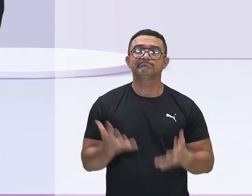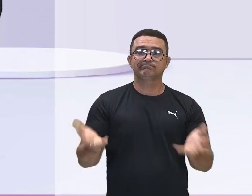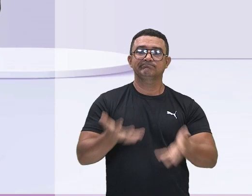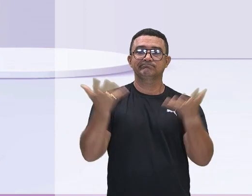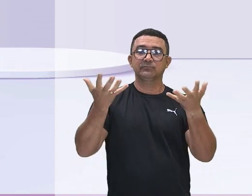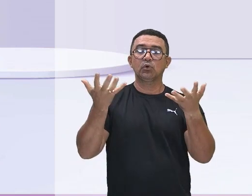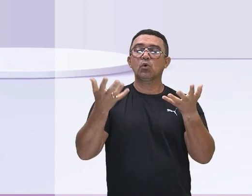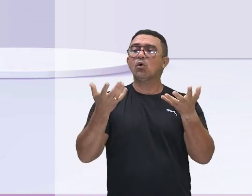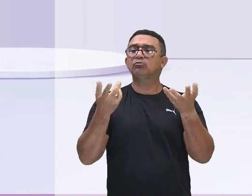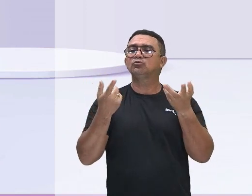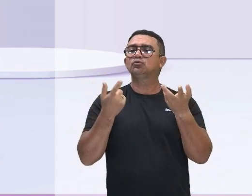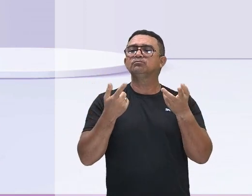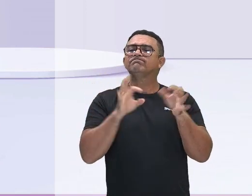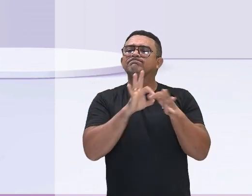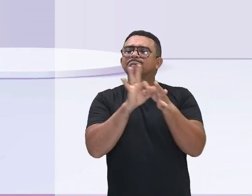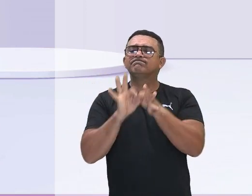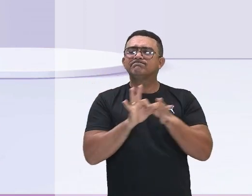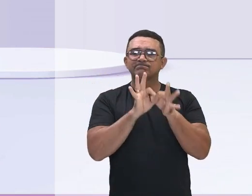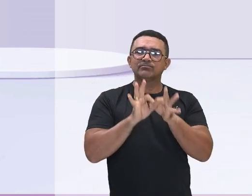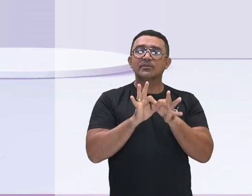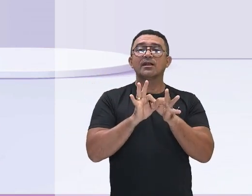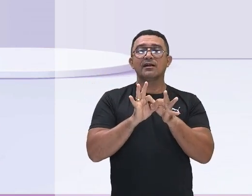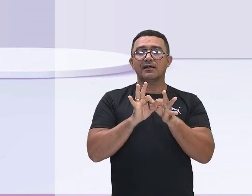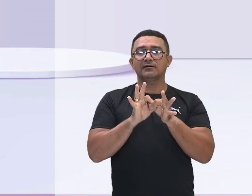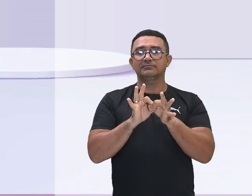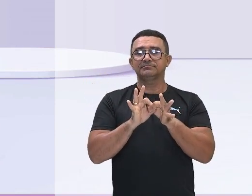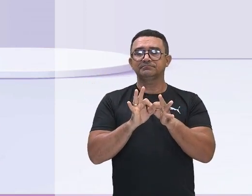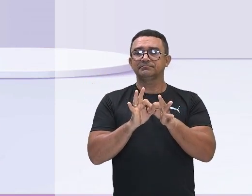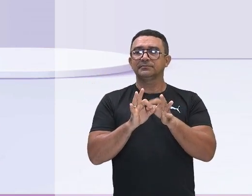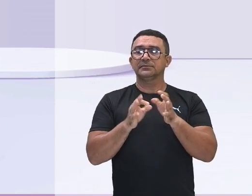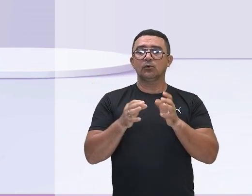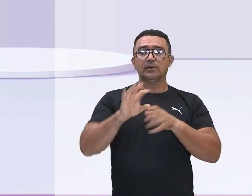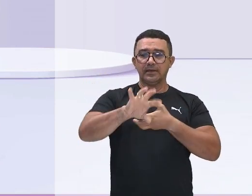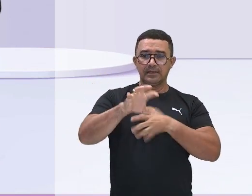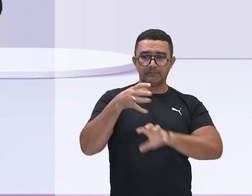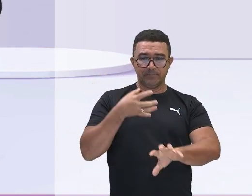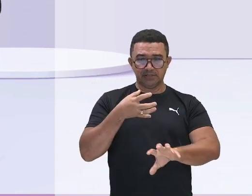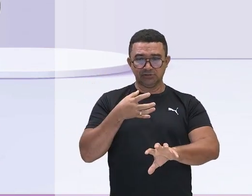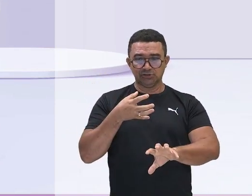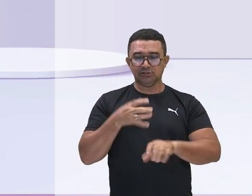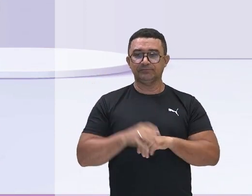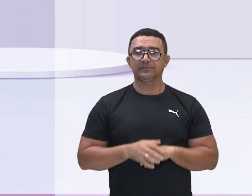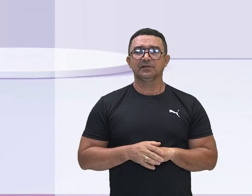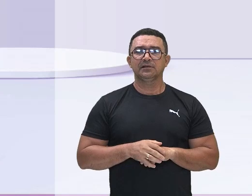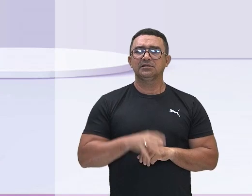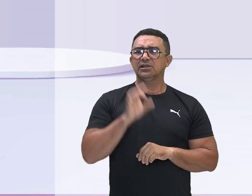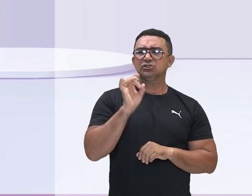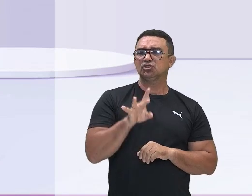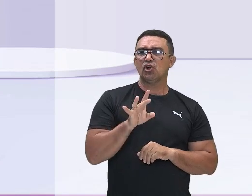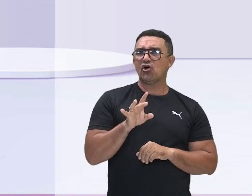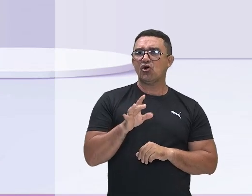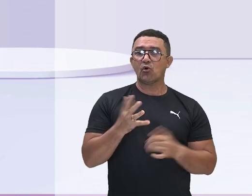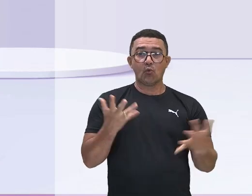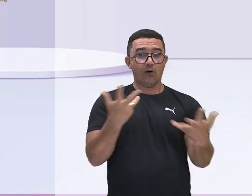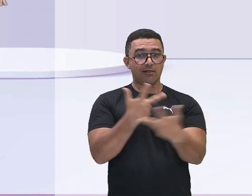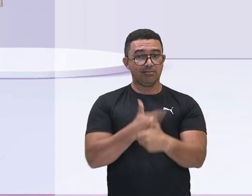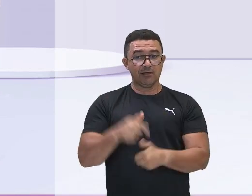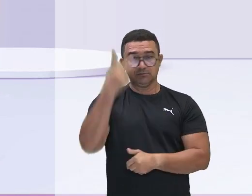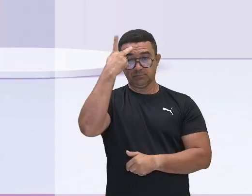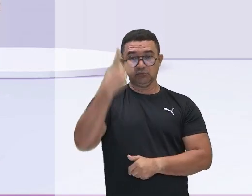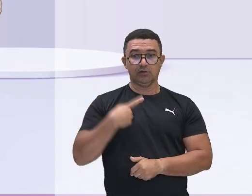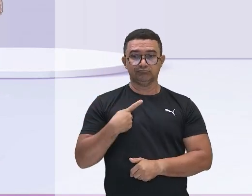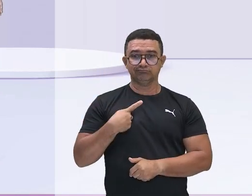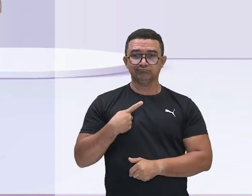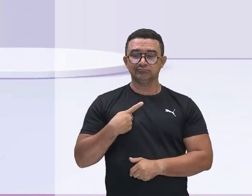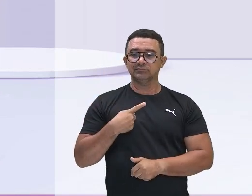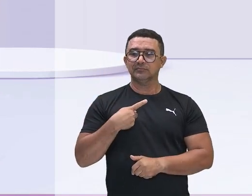forma harmoniosa o entendimento mútuo. A empatia não é apenas uma virtude individual,